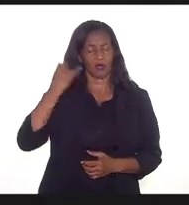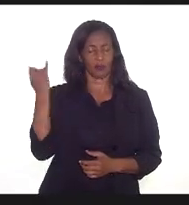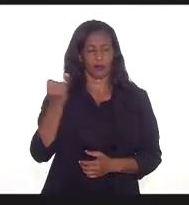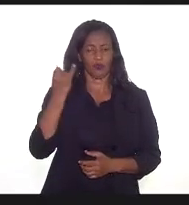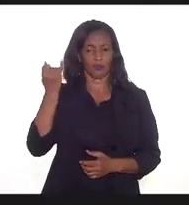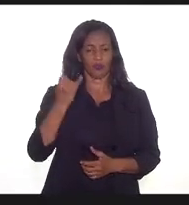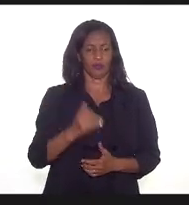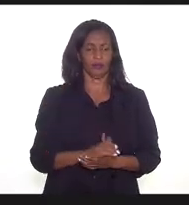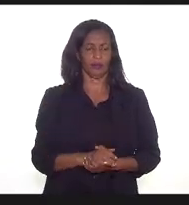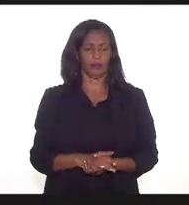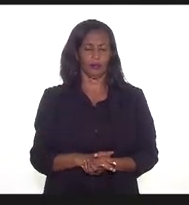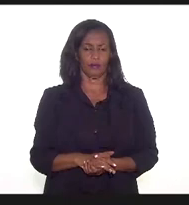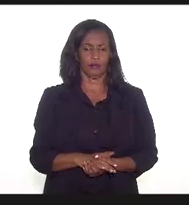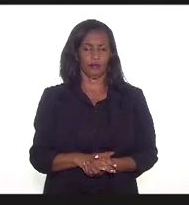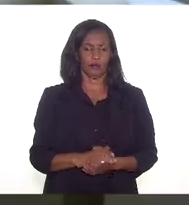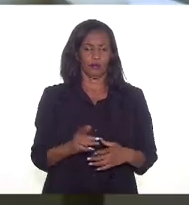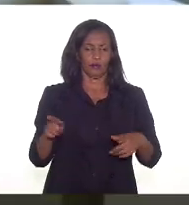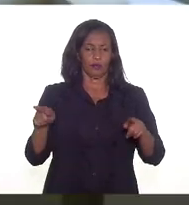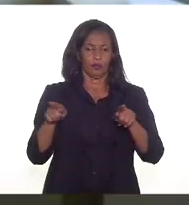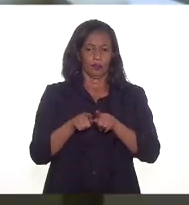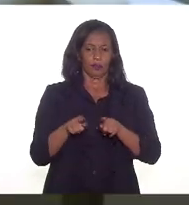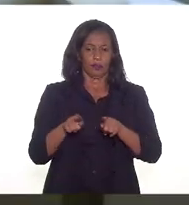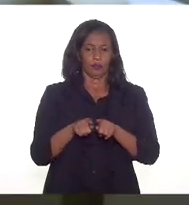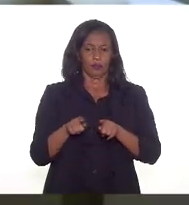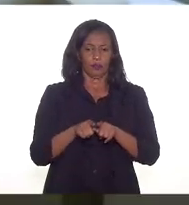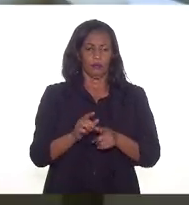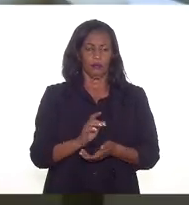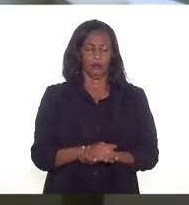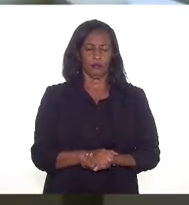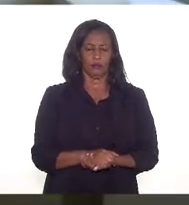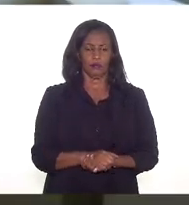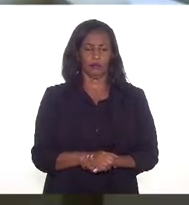no regime. E dizer também,